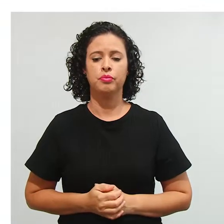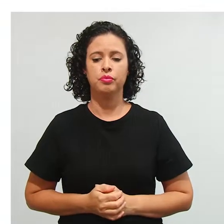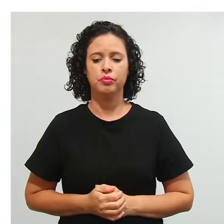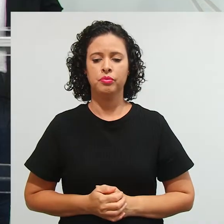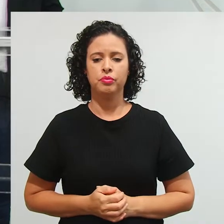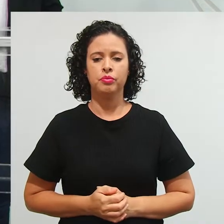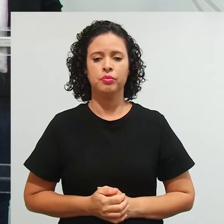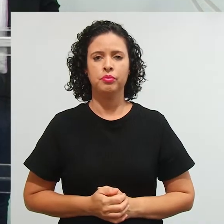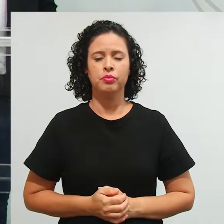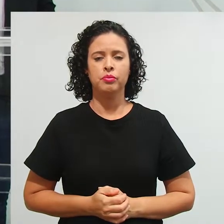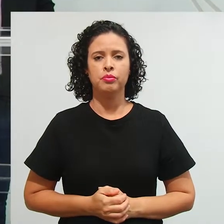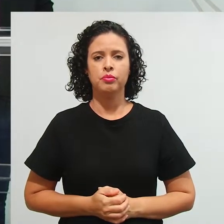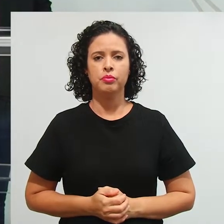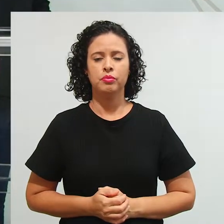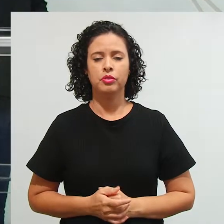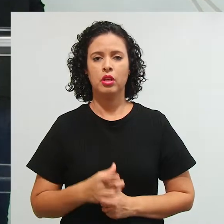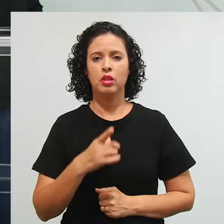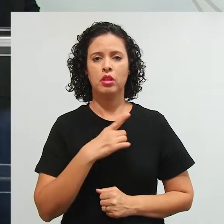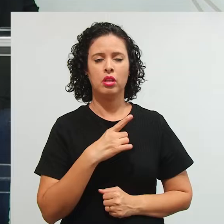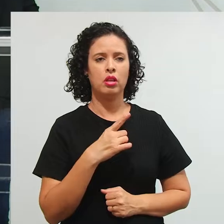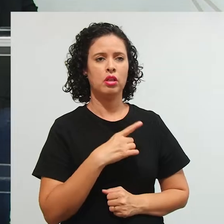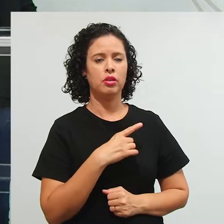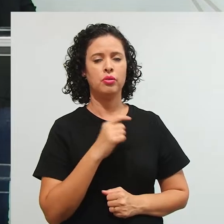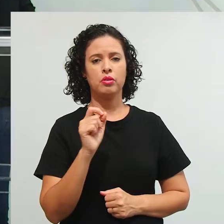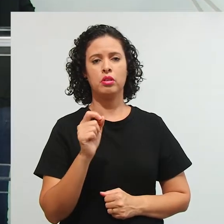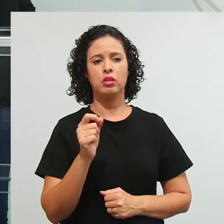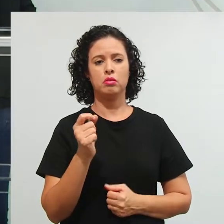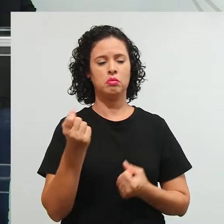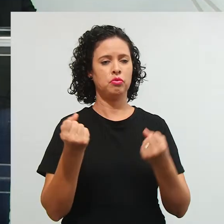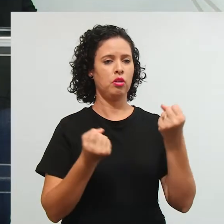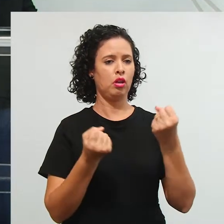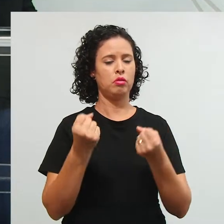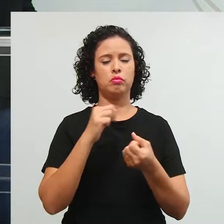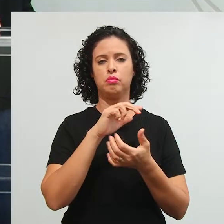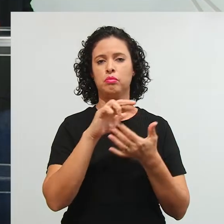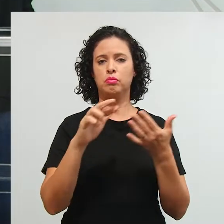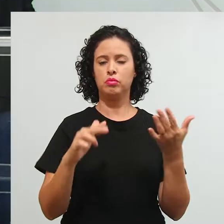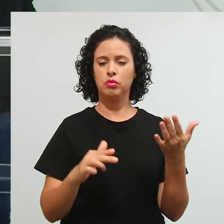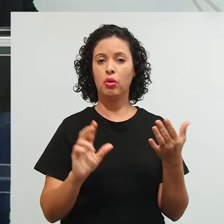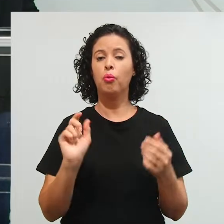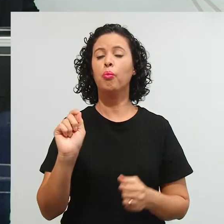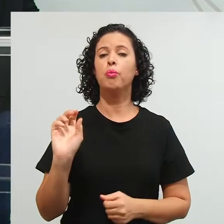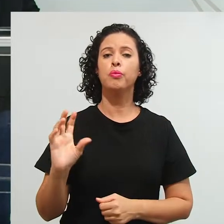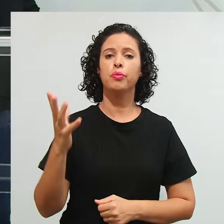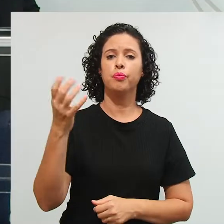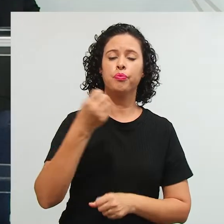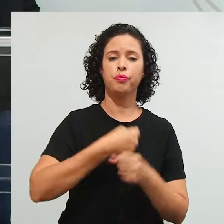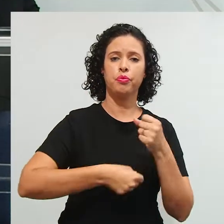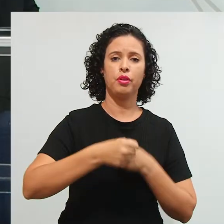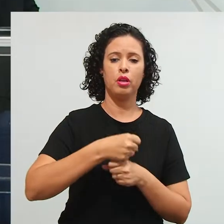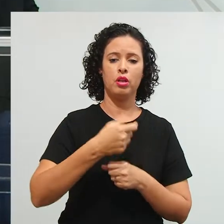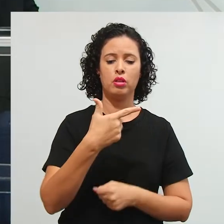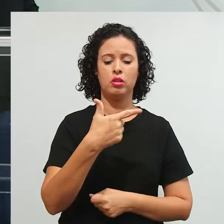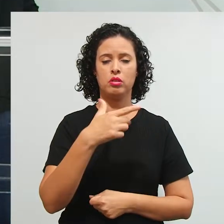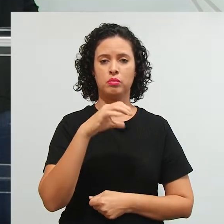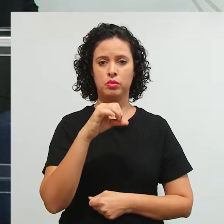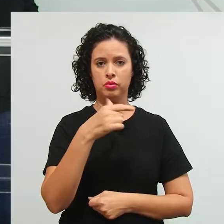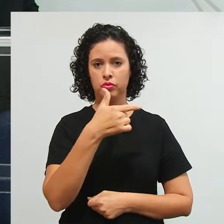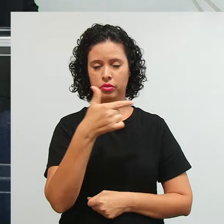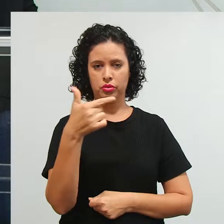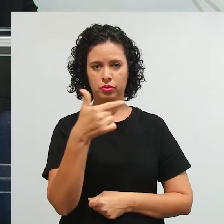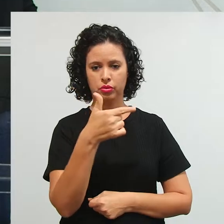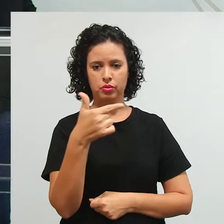ativa. Eu tenho um imóvel e o que acontece? No ano de 2022, um